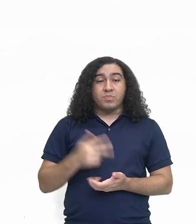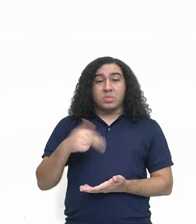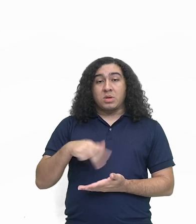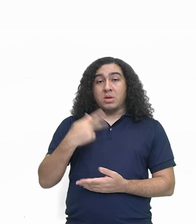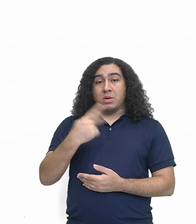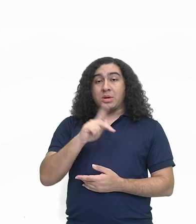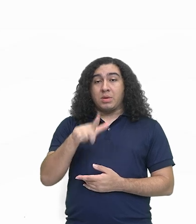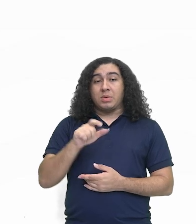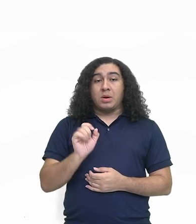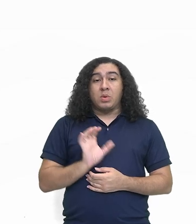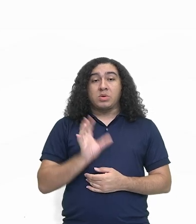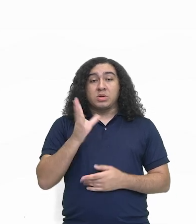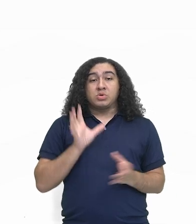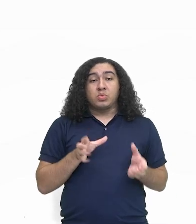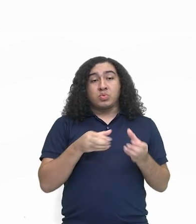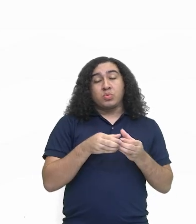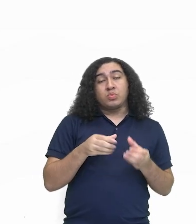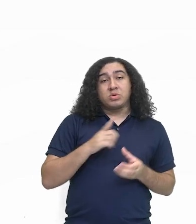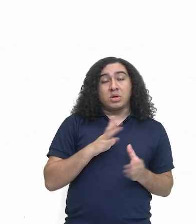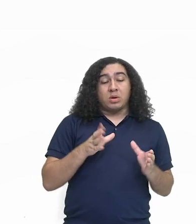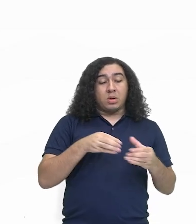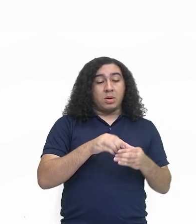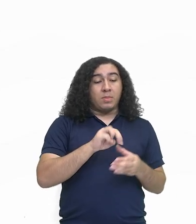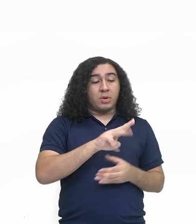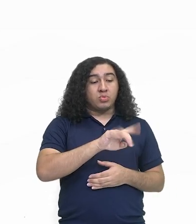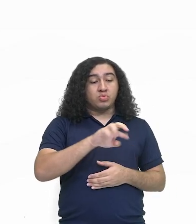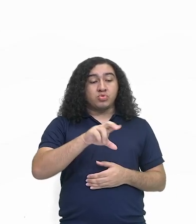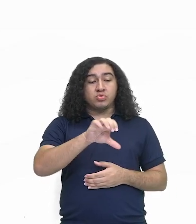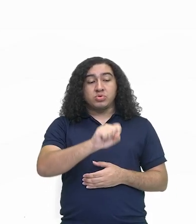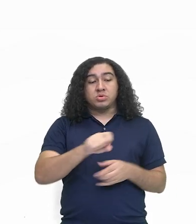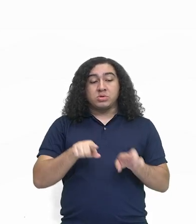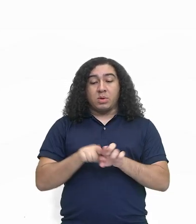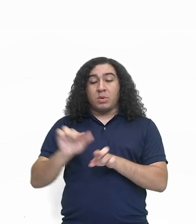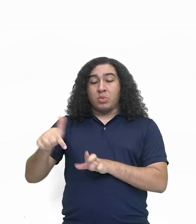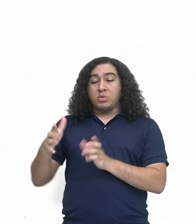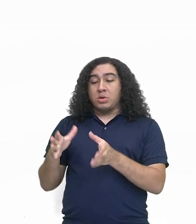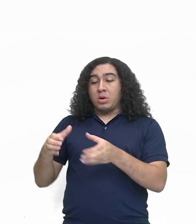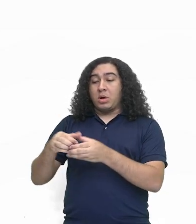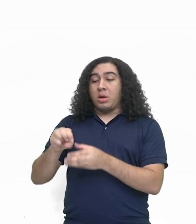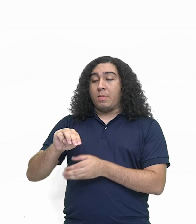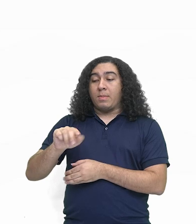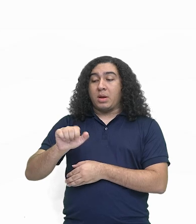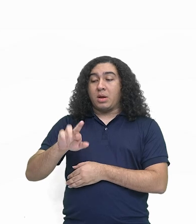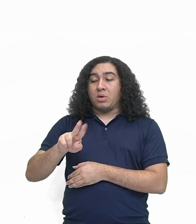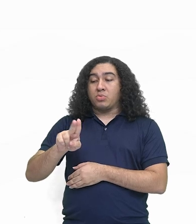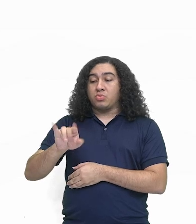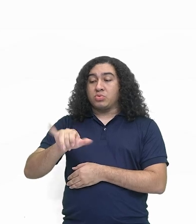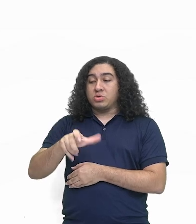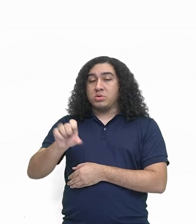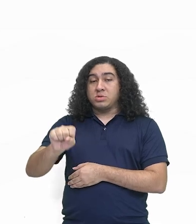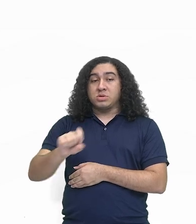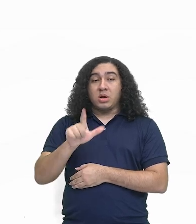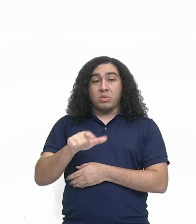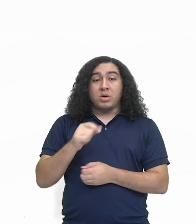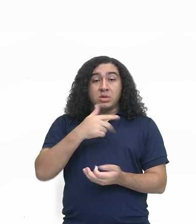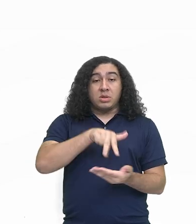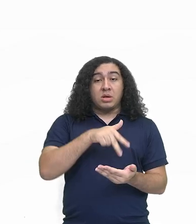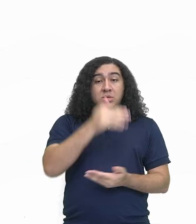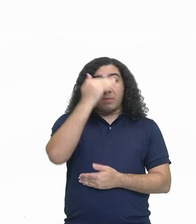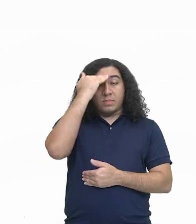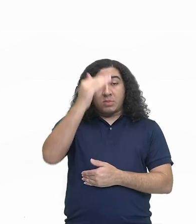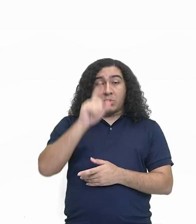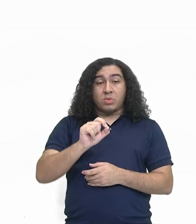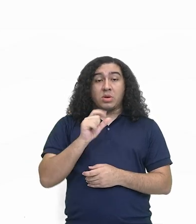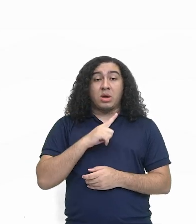marujada é executada por grupos conhecidos pelos marujos e marujas. A marujada é caracterizada pela dança cujo ritmo principal